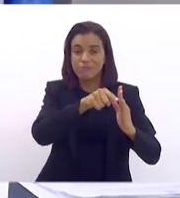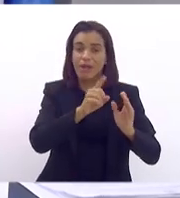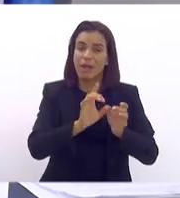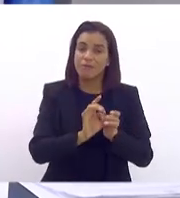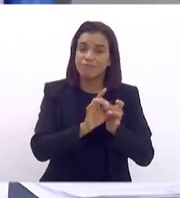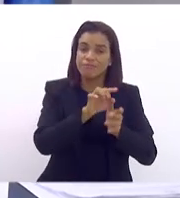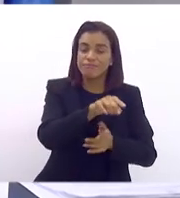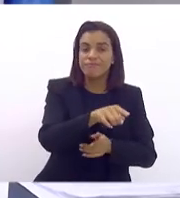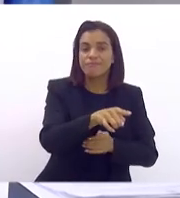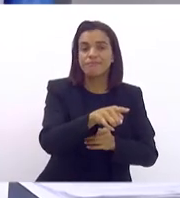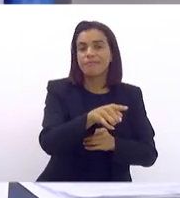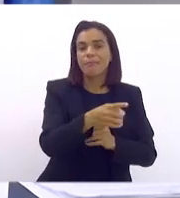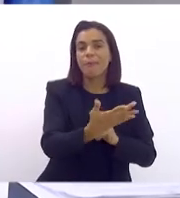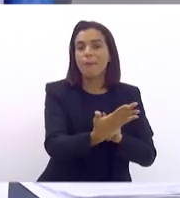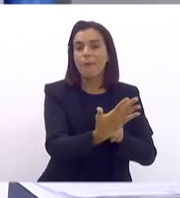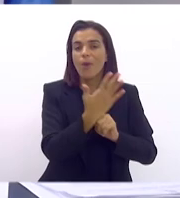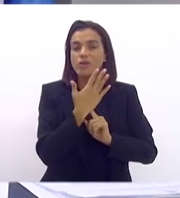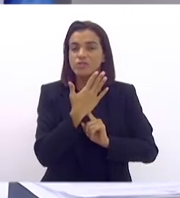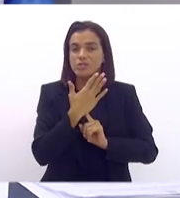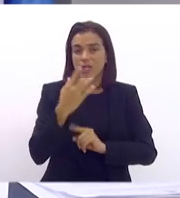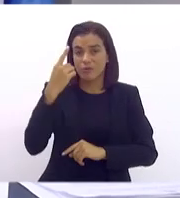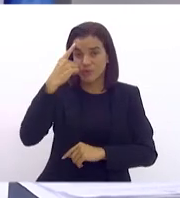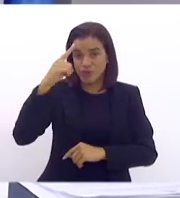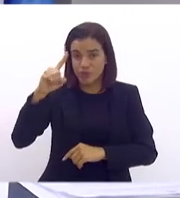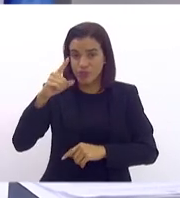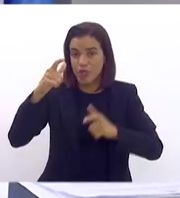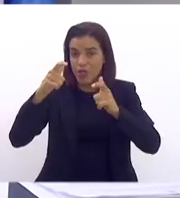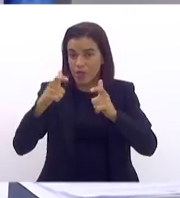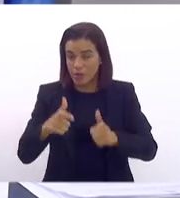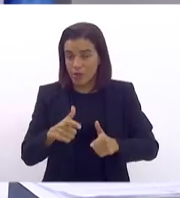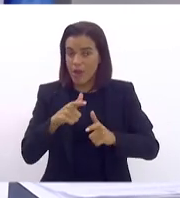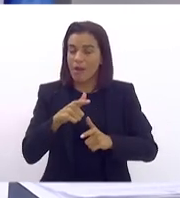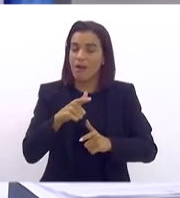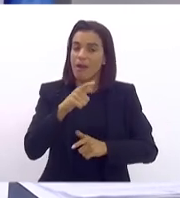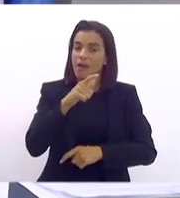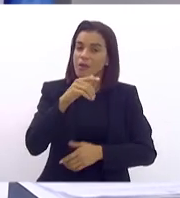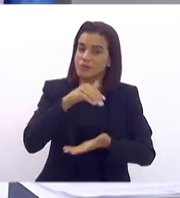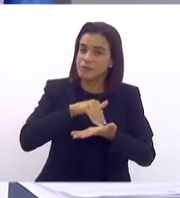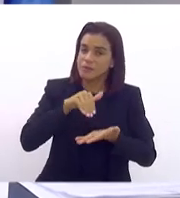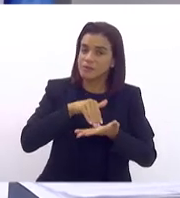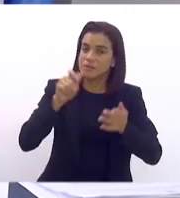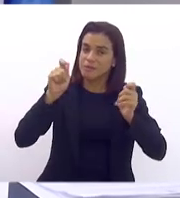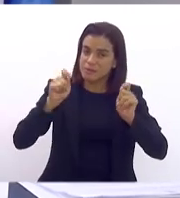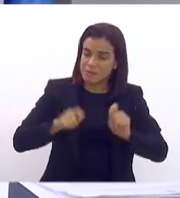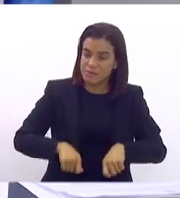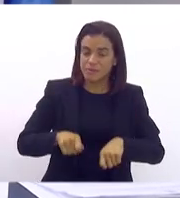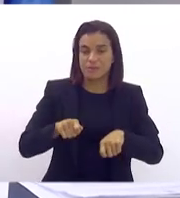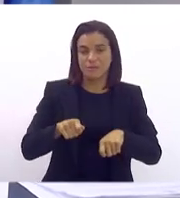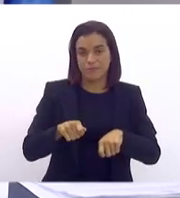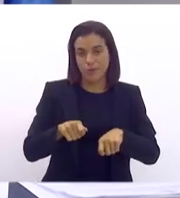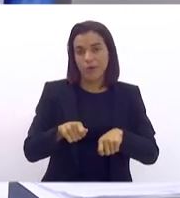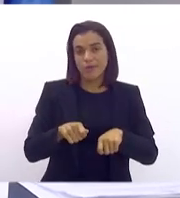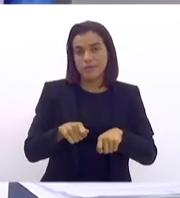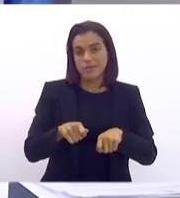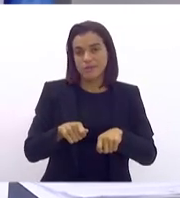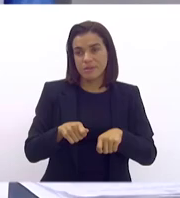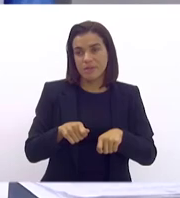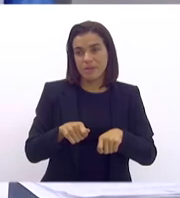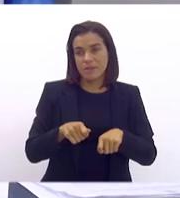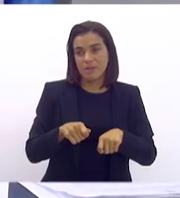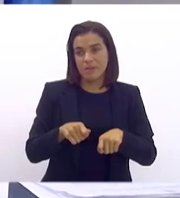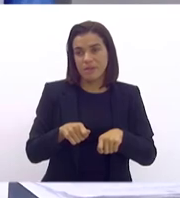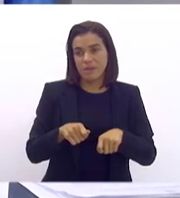uma data com horário e o local que ele possa dar aí a